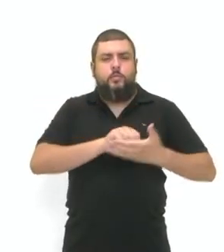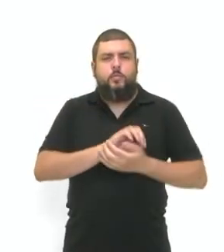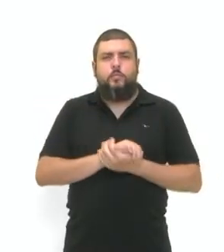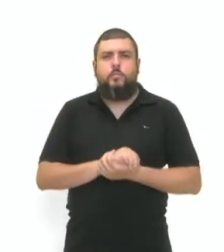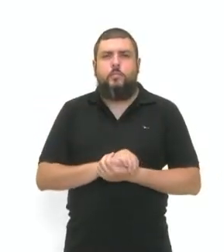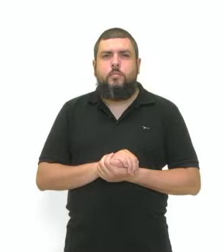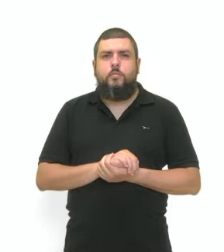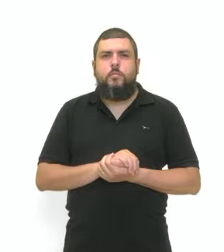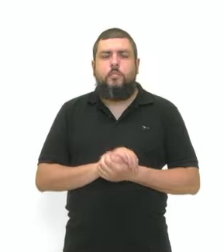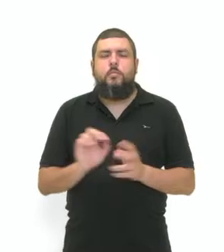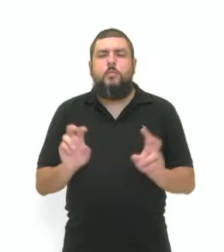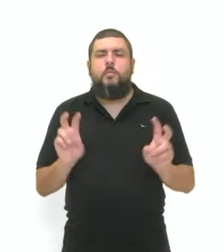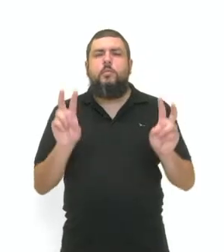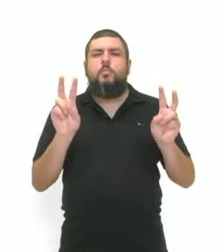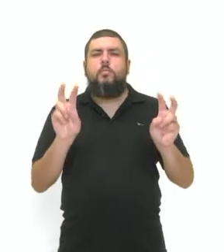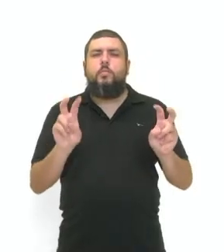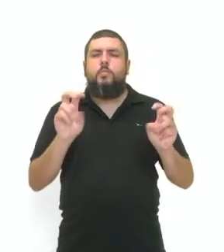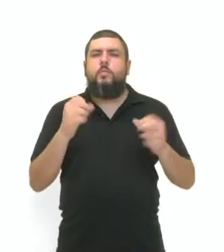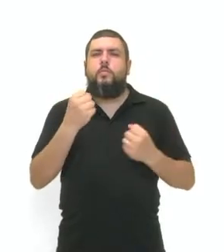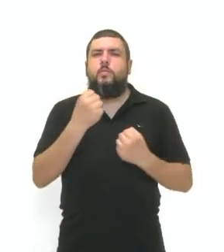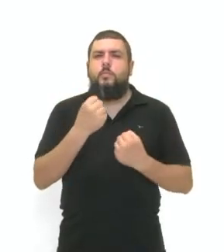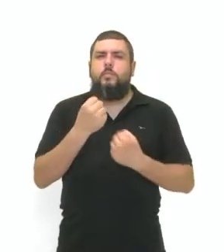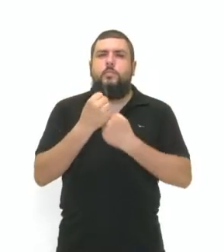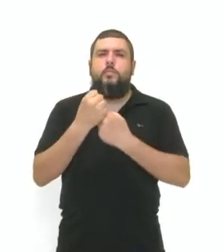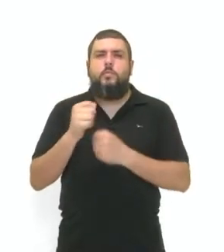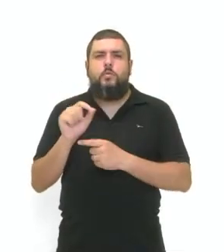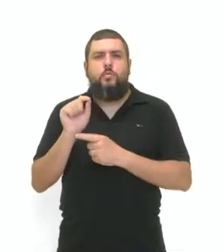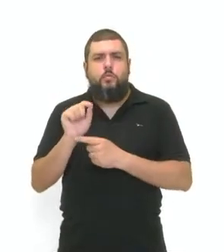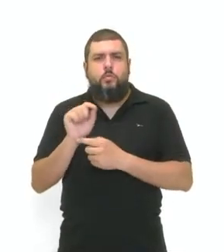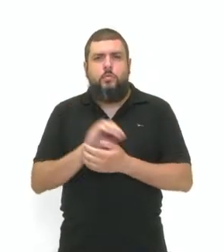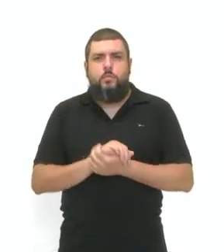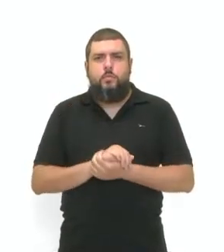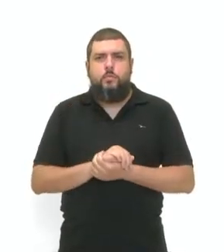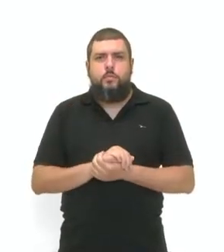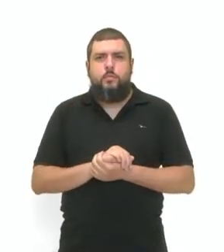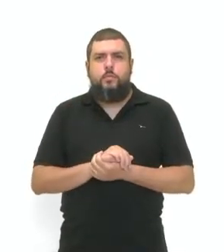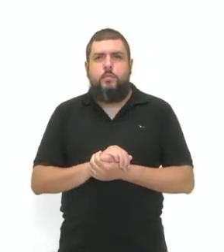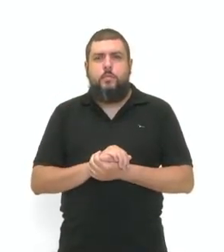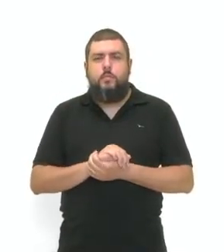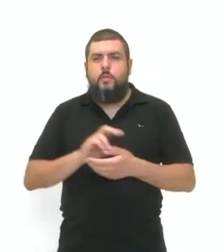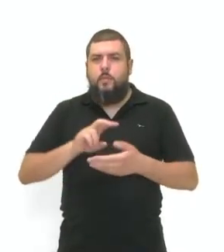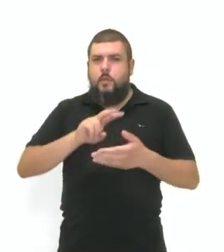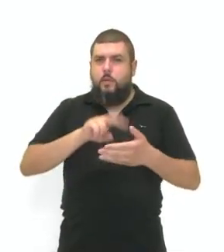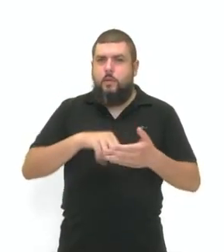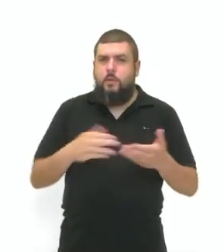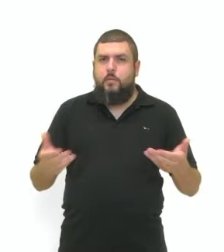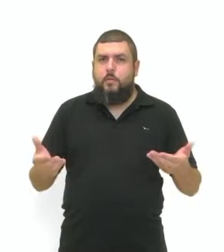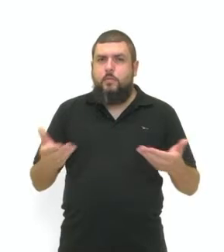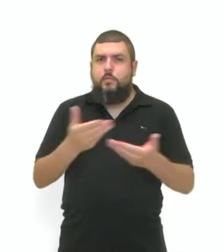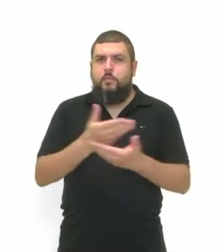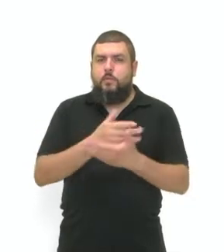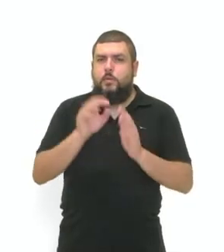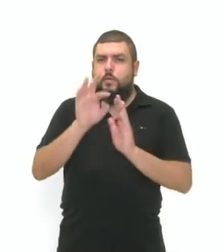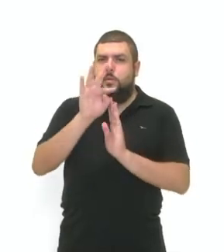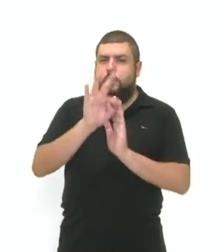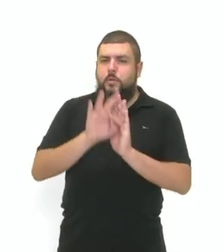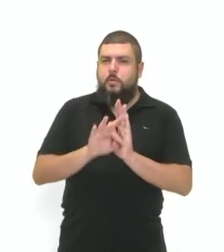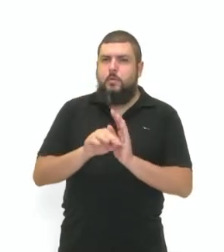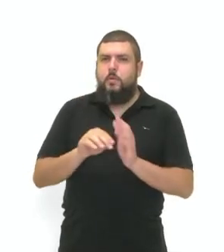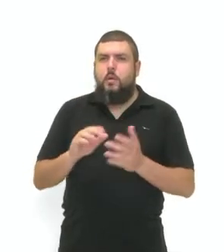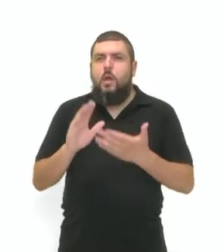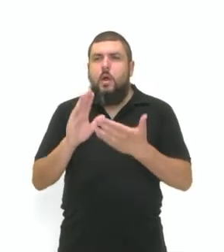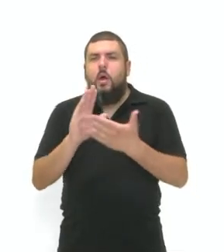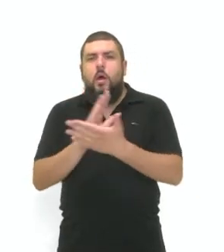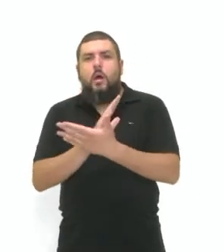cronista defende em sua crônica? Então, ele valendo-se do recurso da intertextualidade, o autor defende que há quem sinta falta de